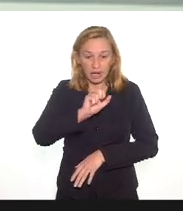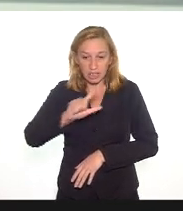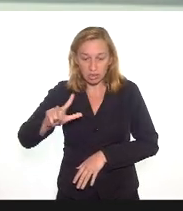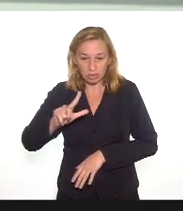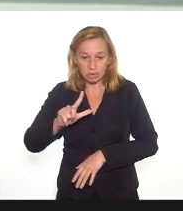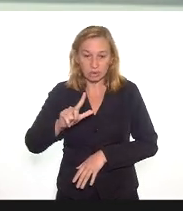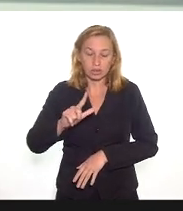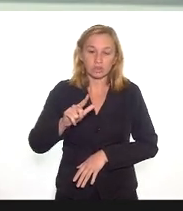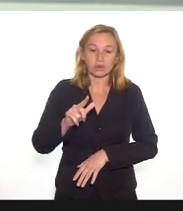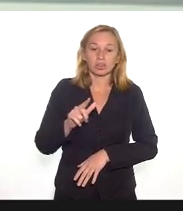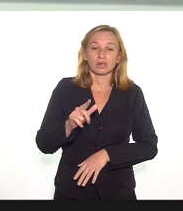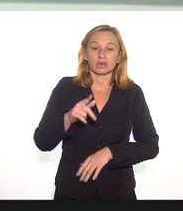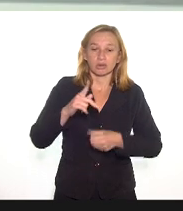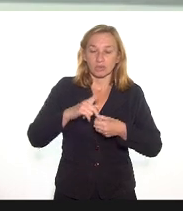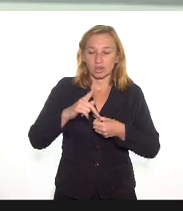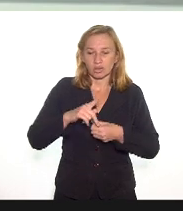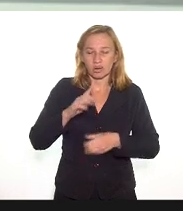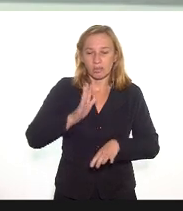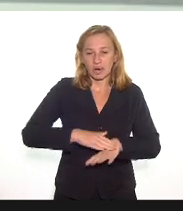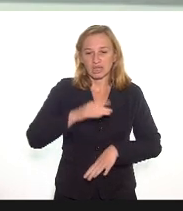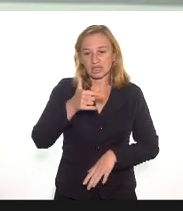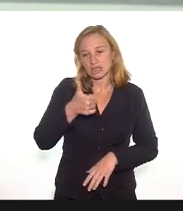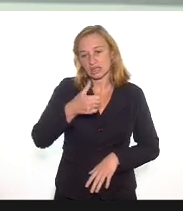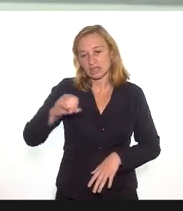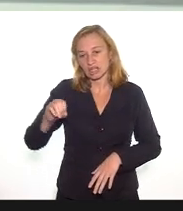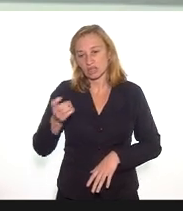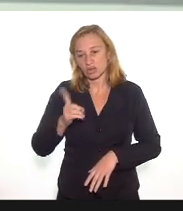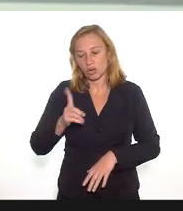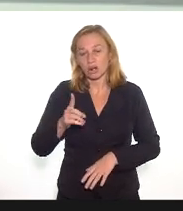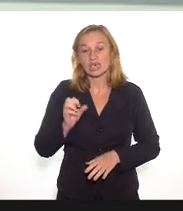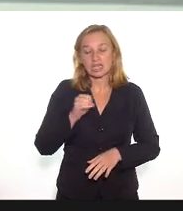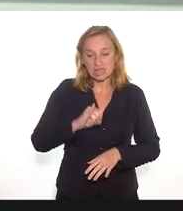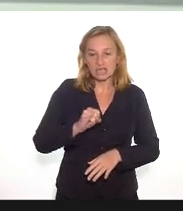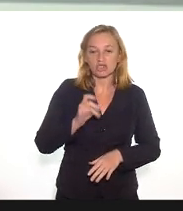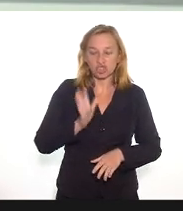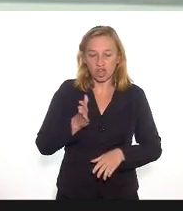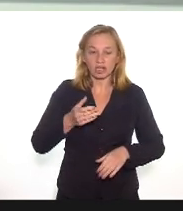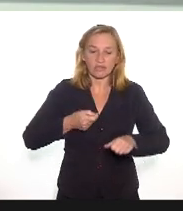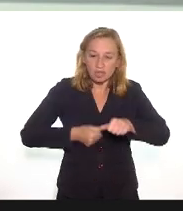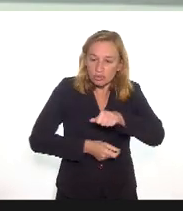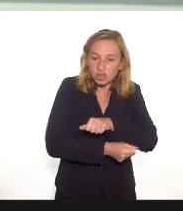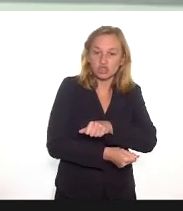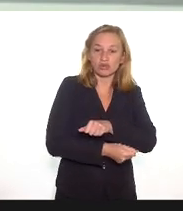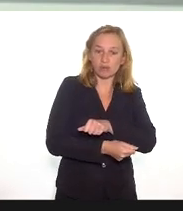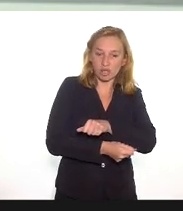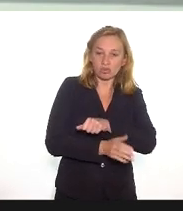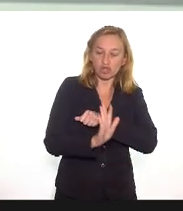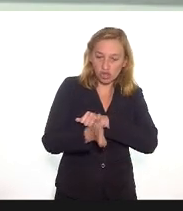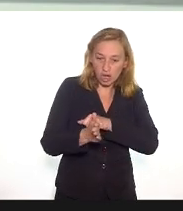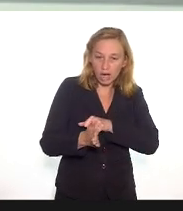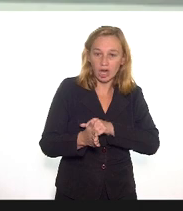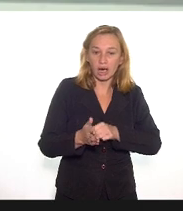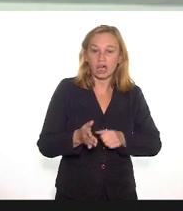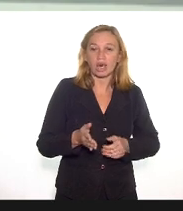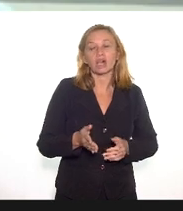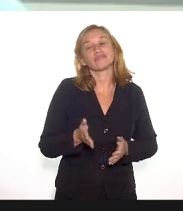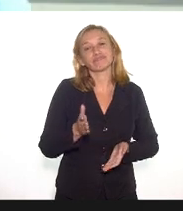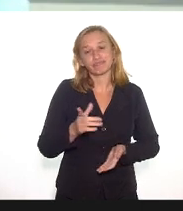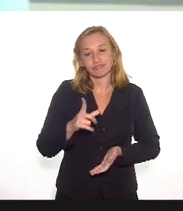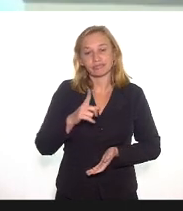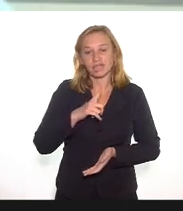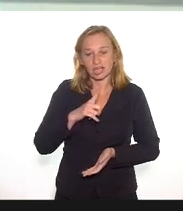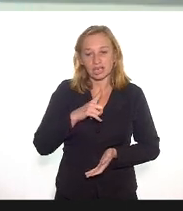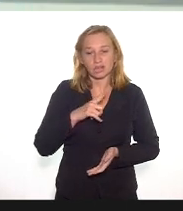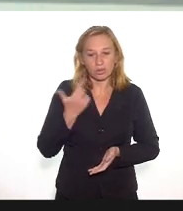dólares, se nós já tivéssemos o fundo de investimento, o fundo soberano implantado, a gente teria passado por